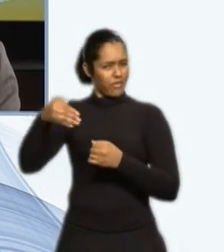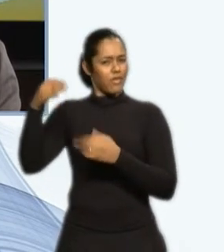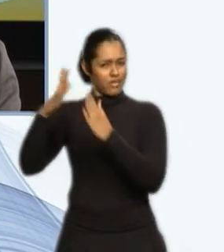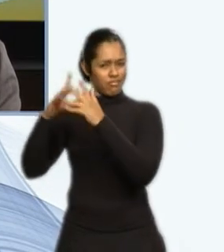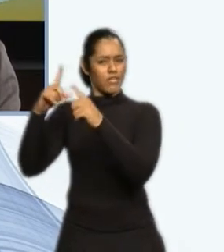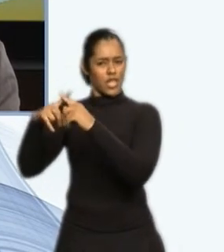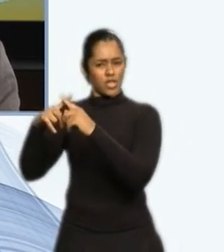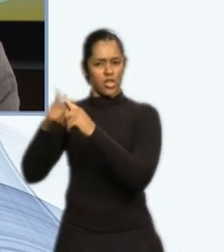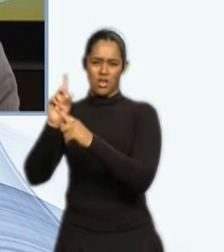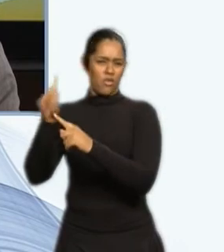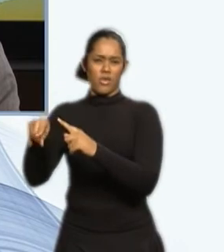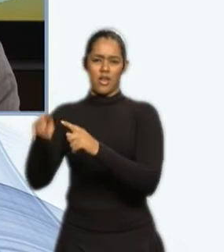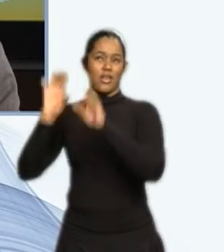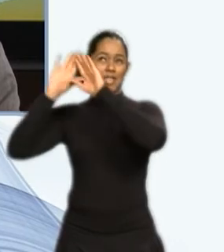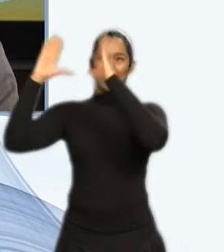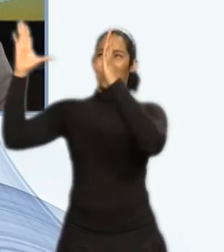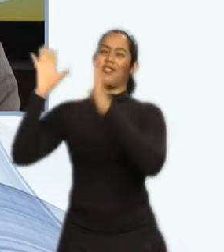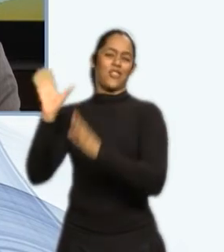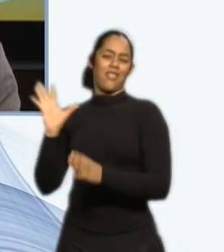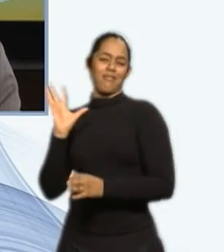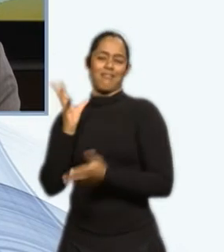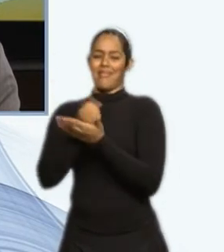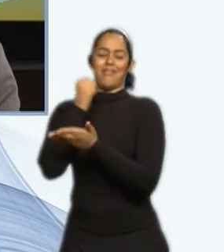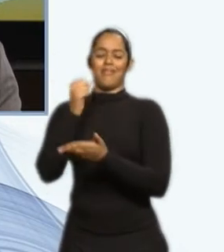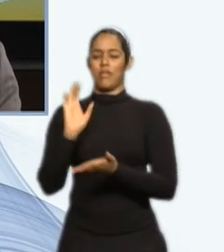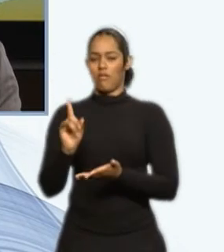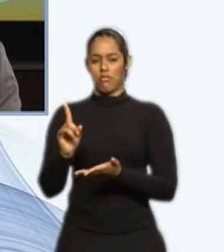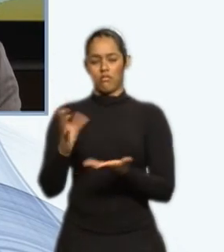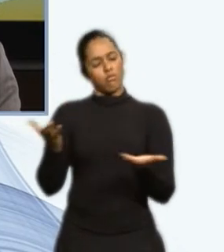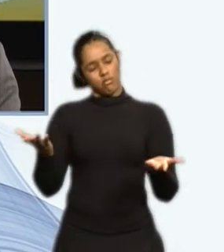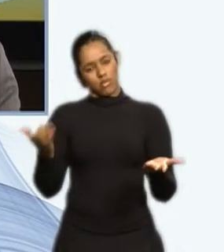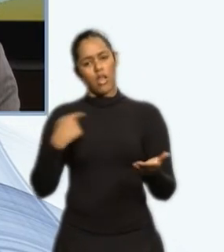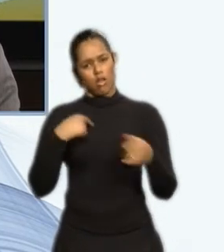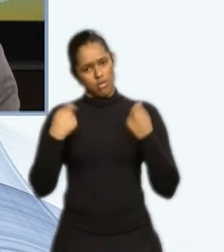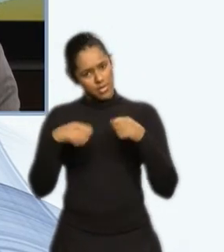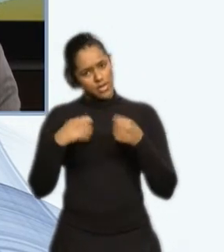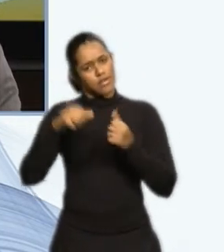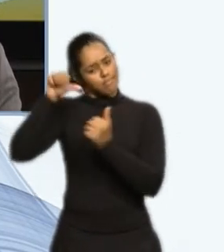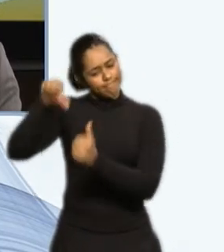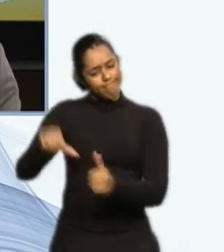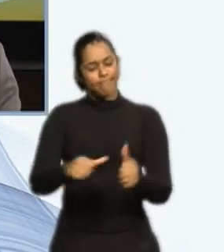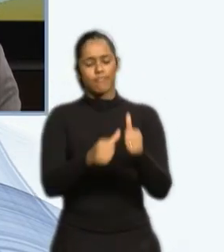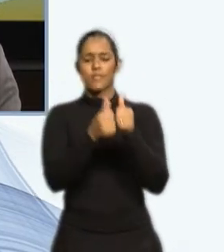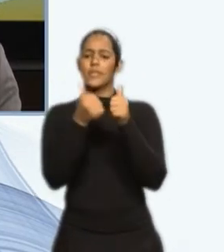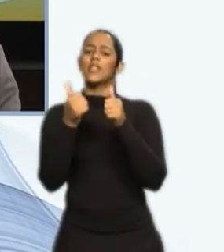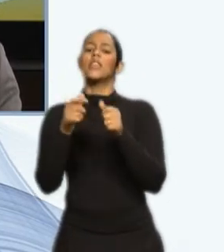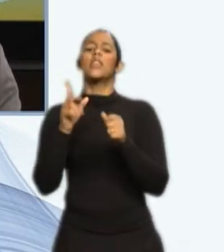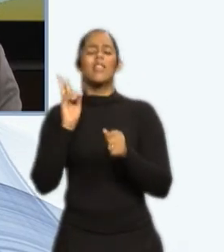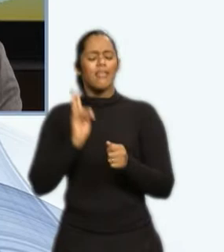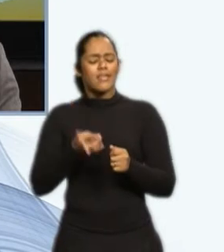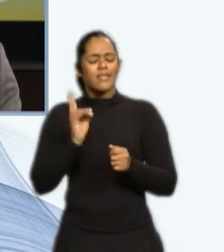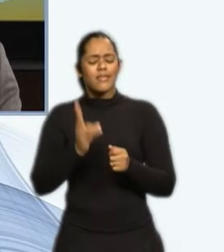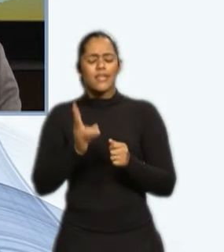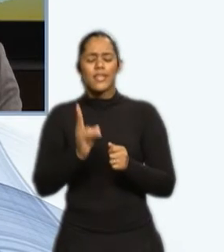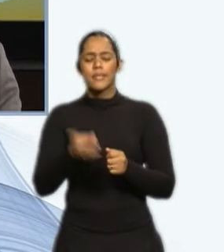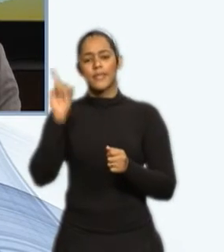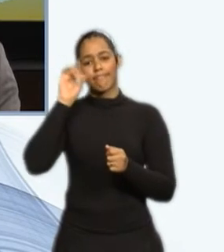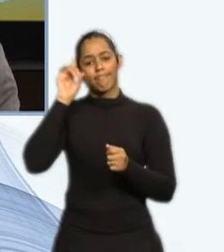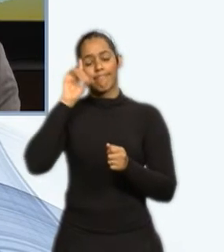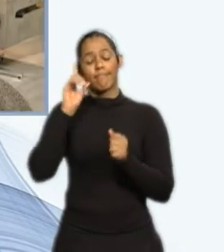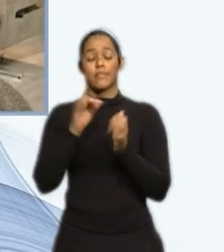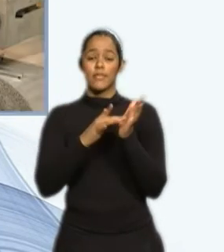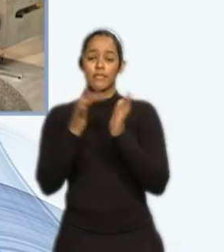vida eterna e não me coloca na porta do céu. Eu preciso nascer de novo e andar com Cristo a cada dia para ser